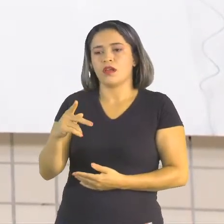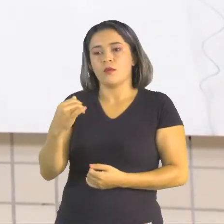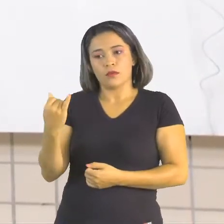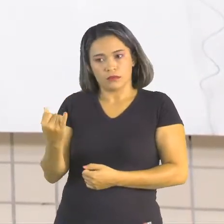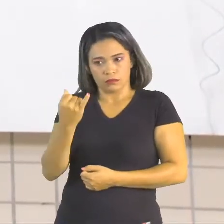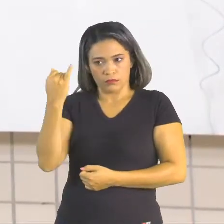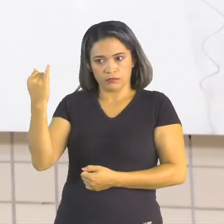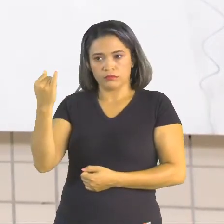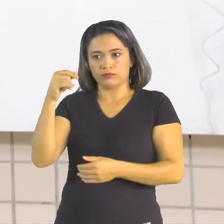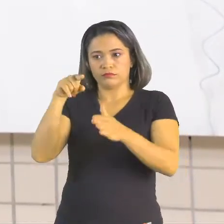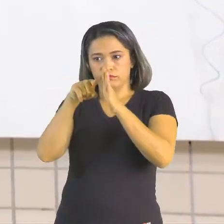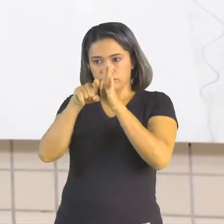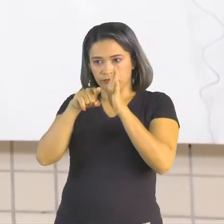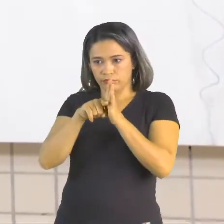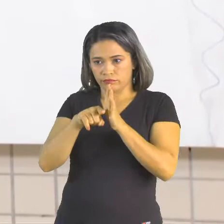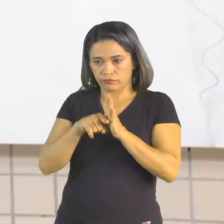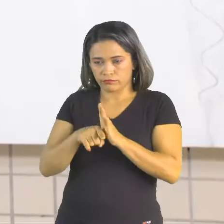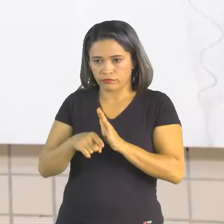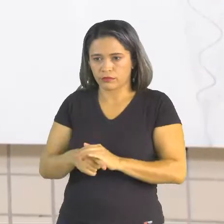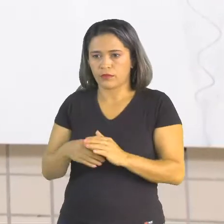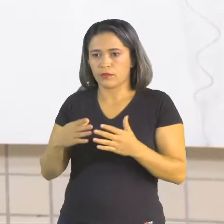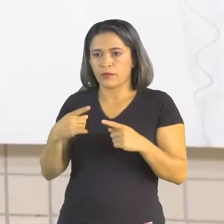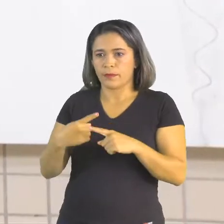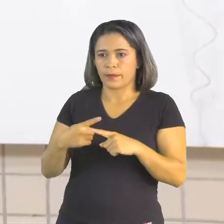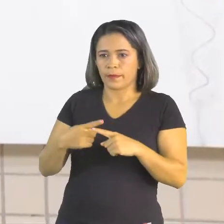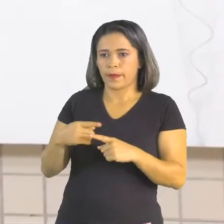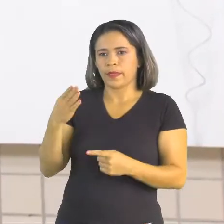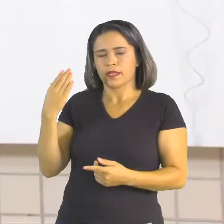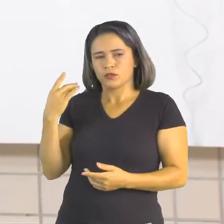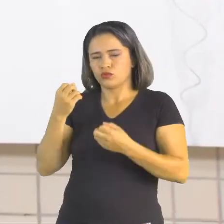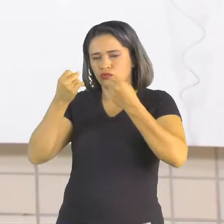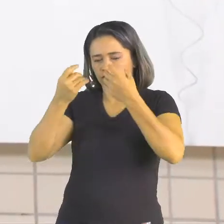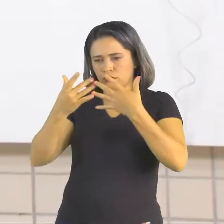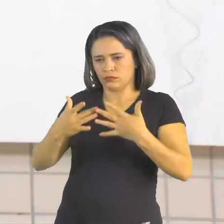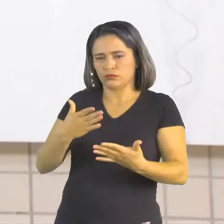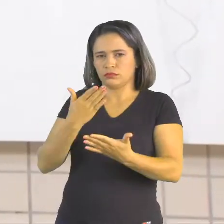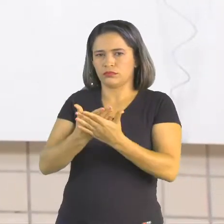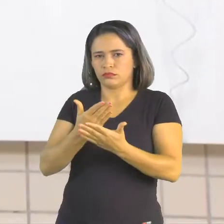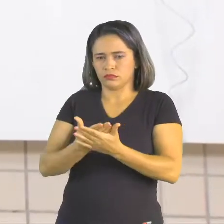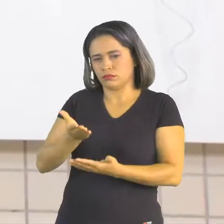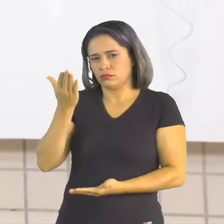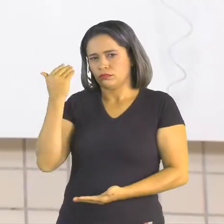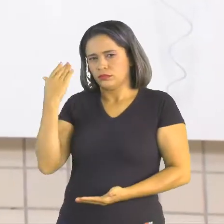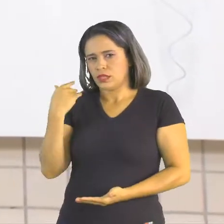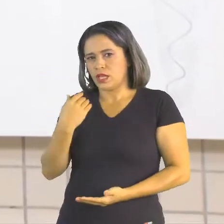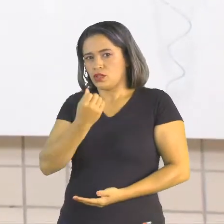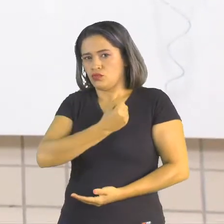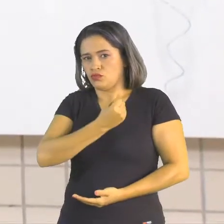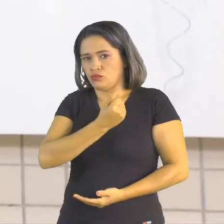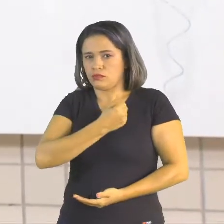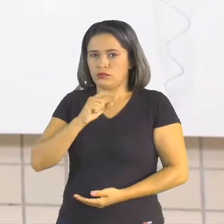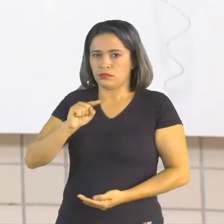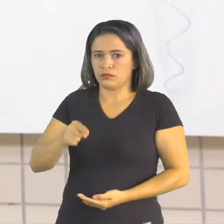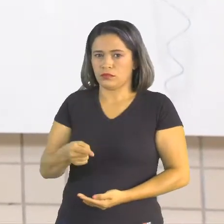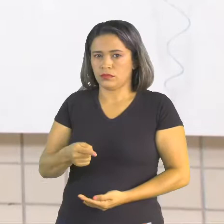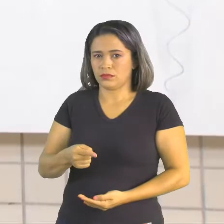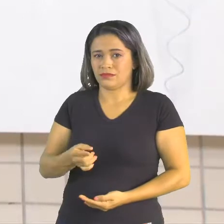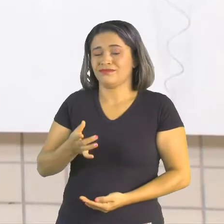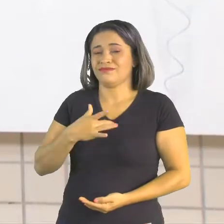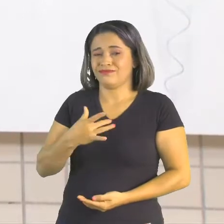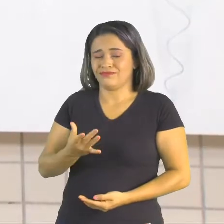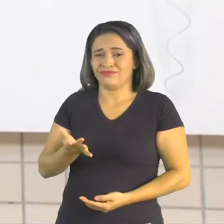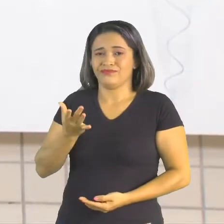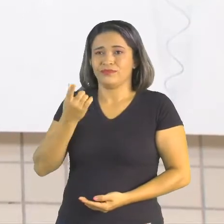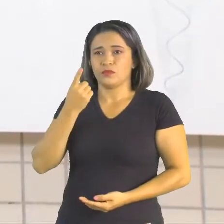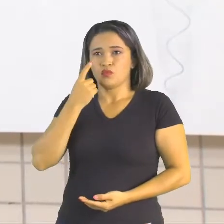operações, porque, como eu tinha comentado na nossa aula anterior, os números decimais, eles estão muito presentes, por exemplo,